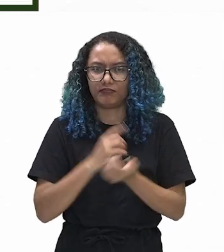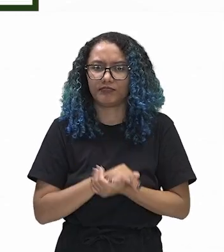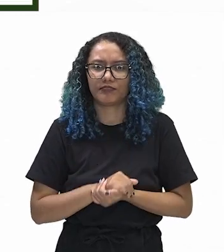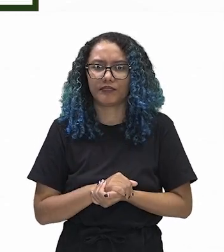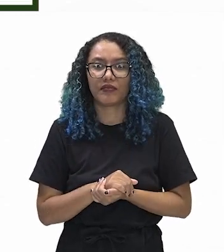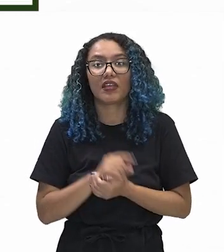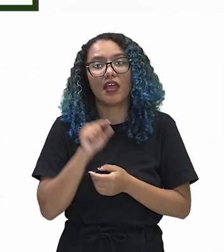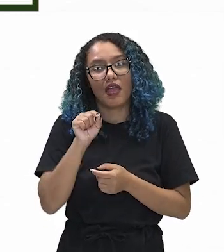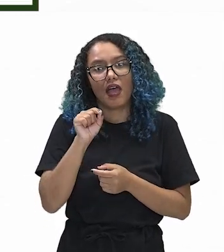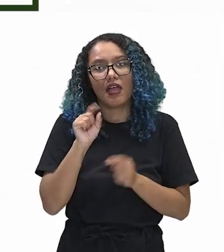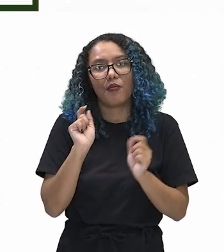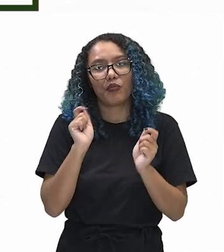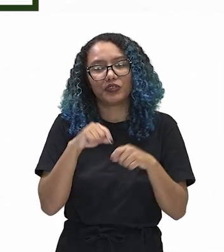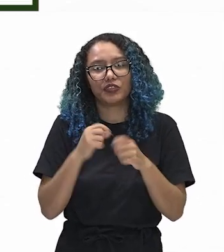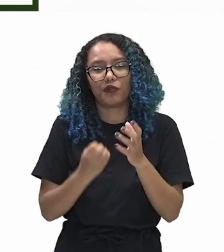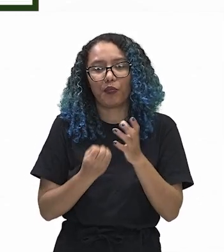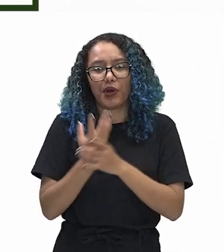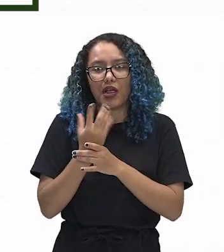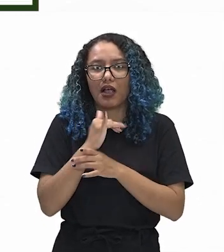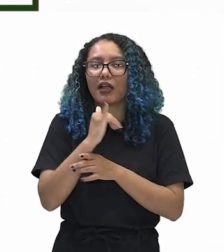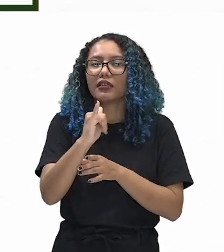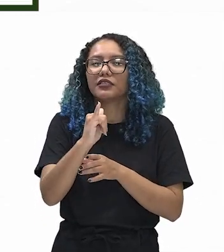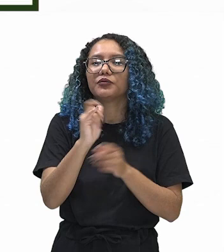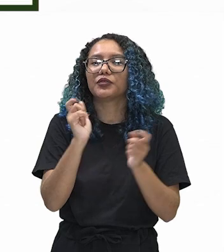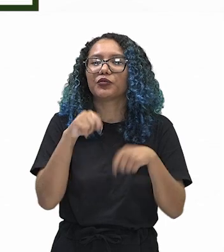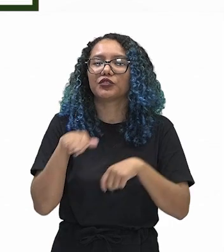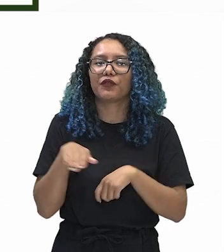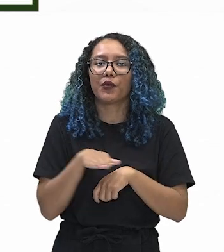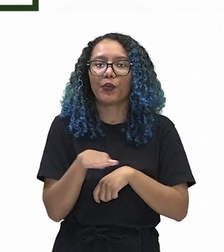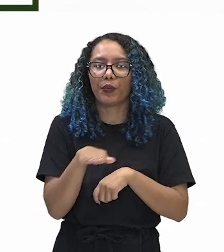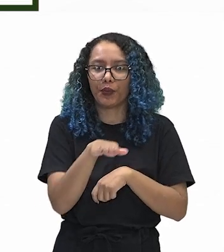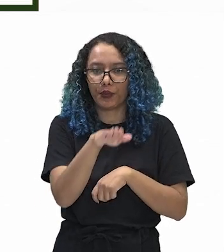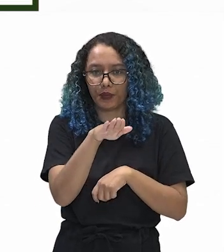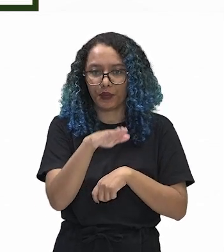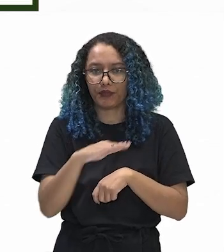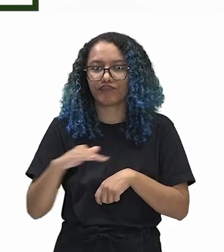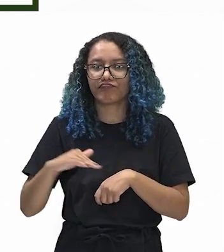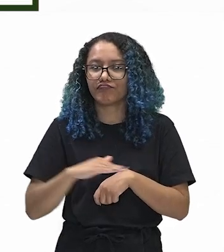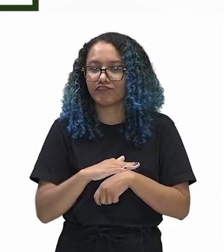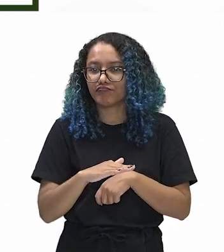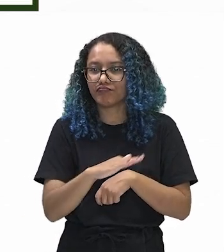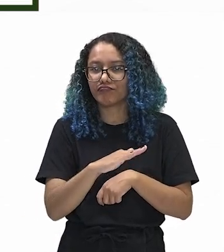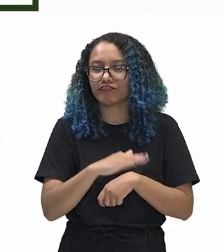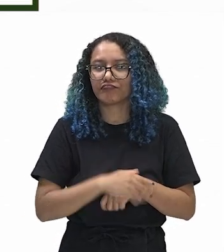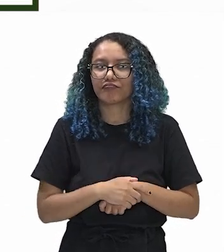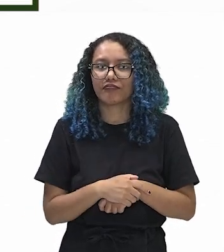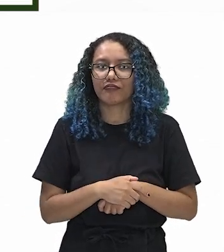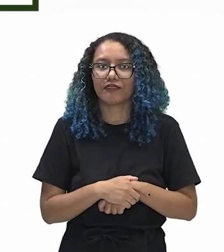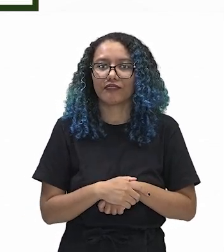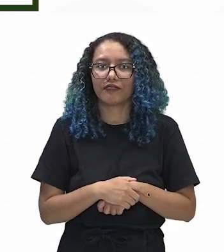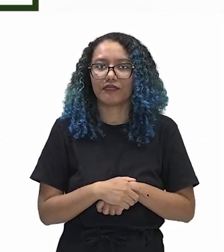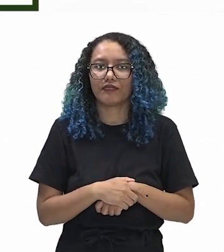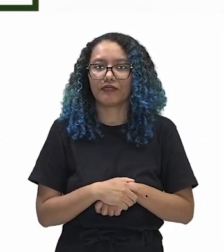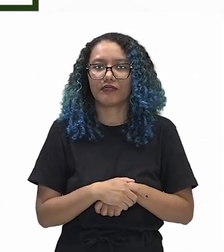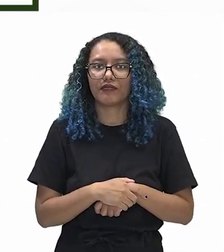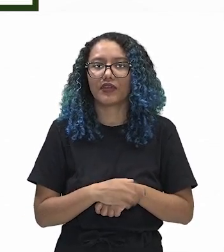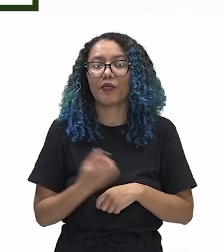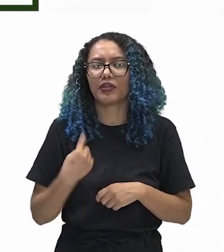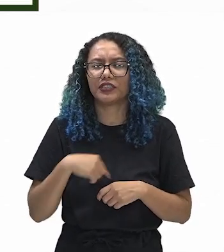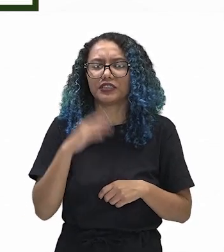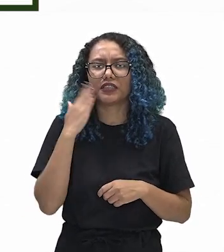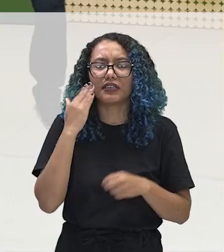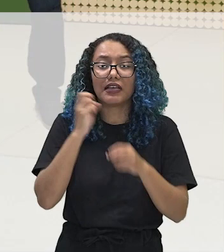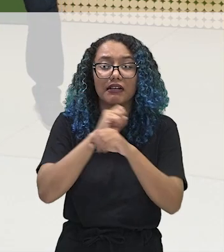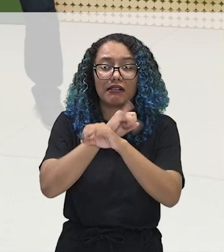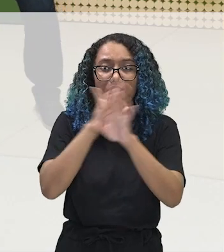energia elétrica para esse carro funcionar. E para tu entender melhor como é que esse fenômeno funciona, eu trouxe para